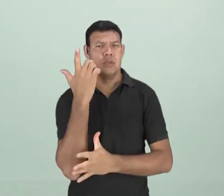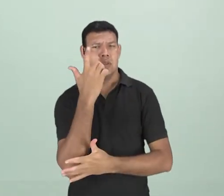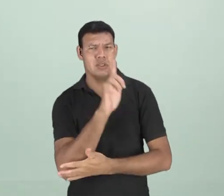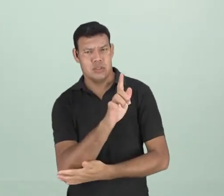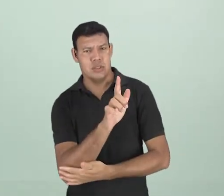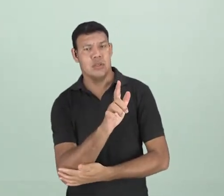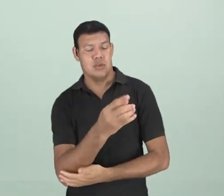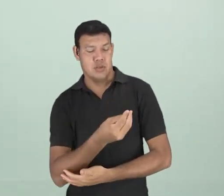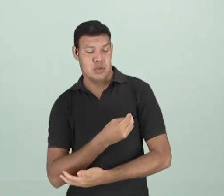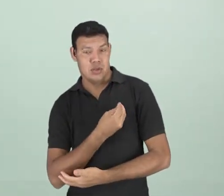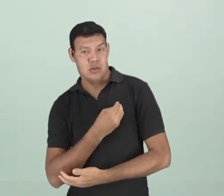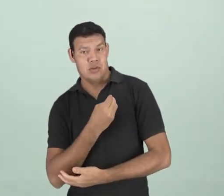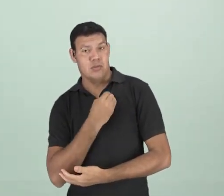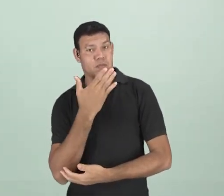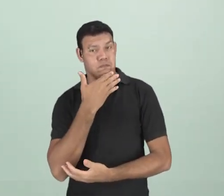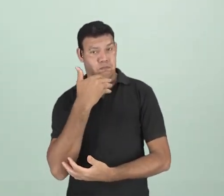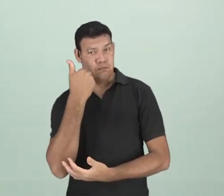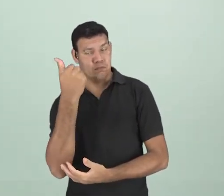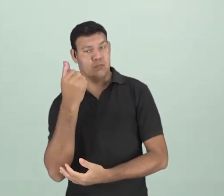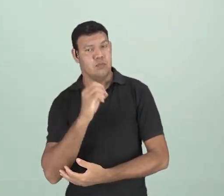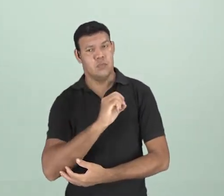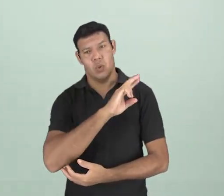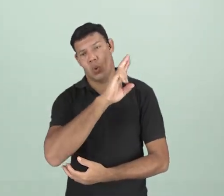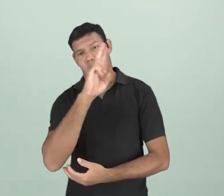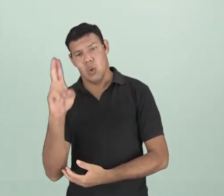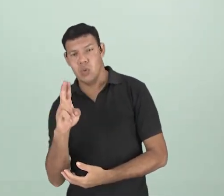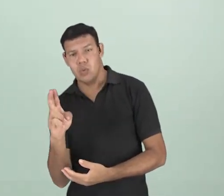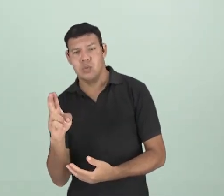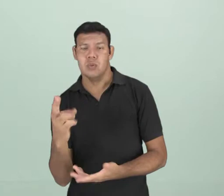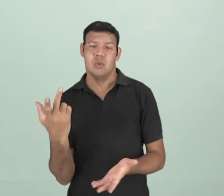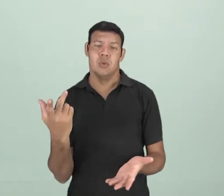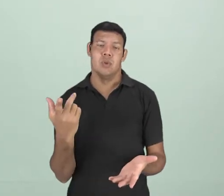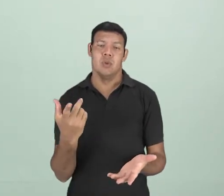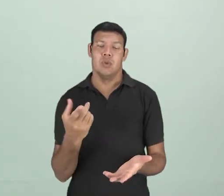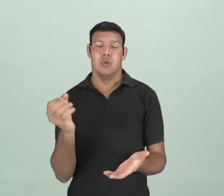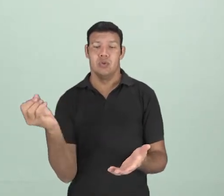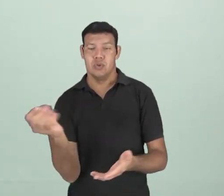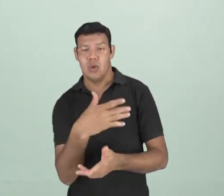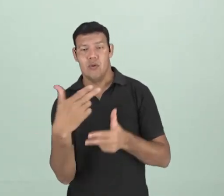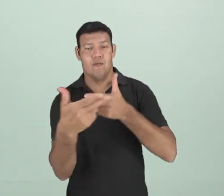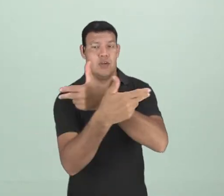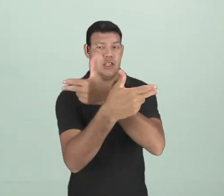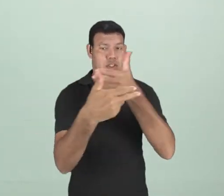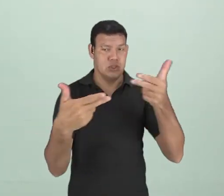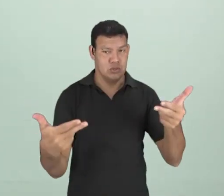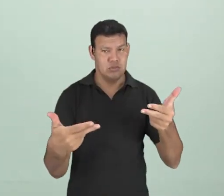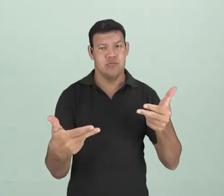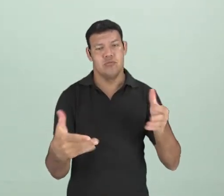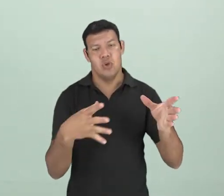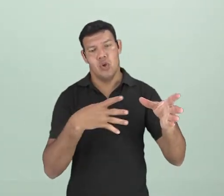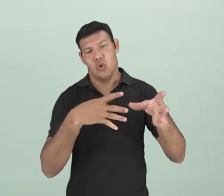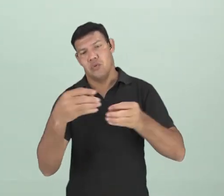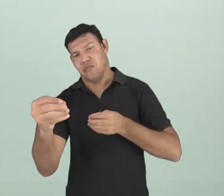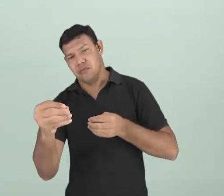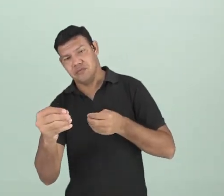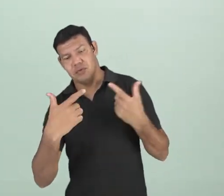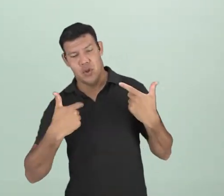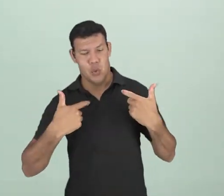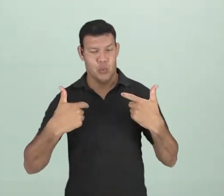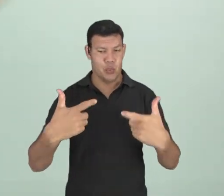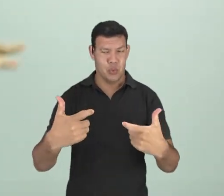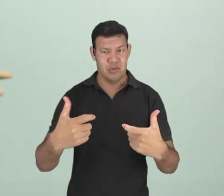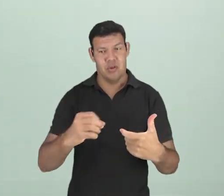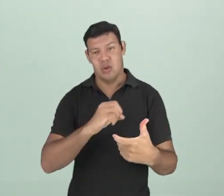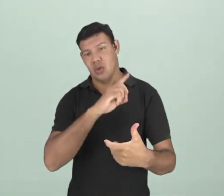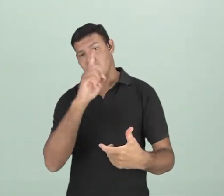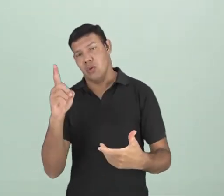conseguir condições melhores de vida, ou atrás de novos produtos, ou tentando fugir de, sei lá, de uma guerra,